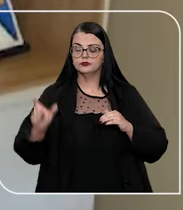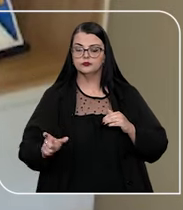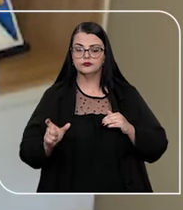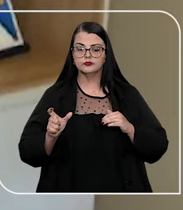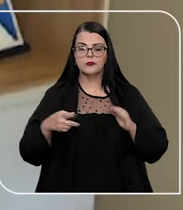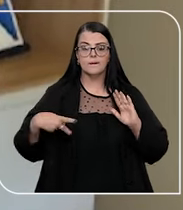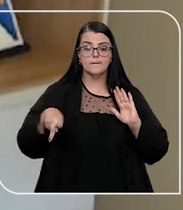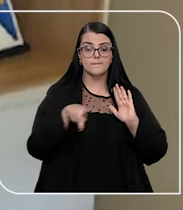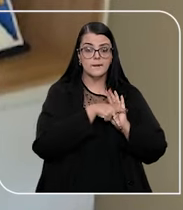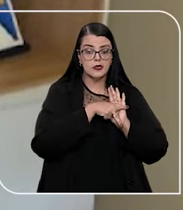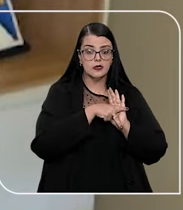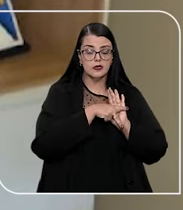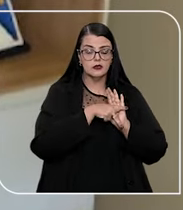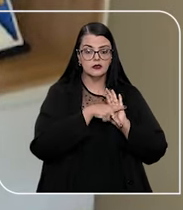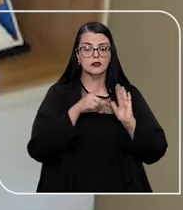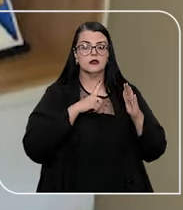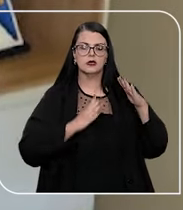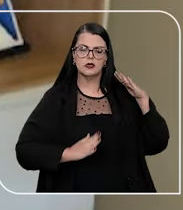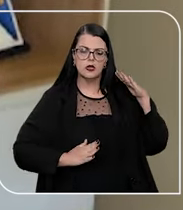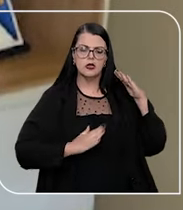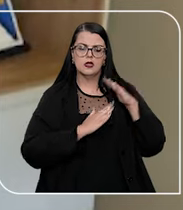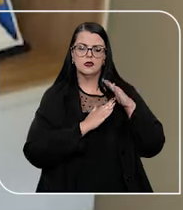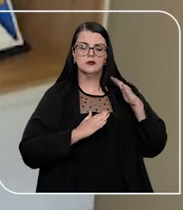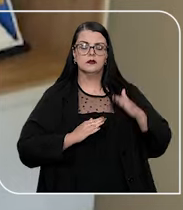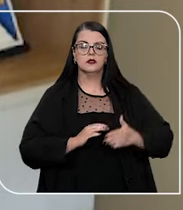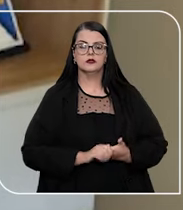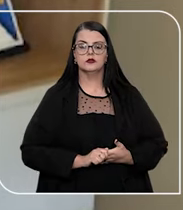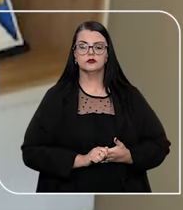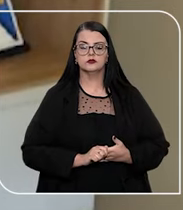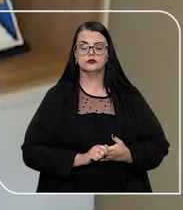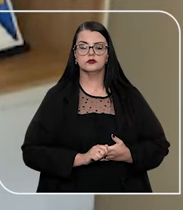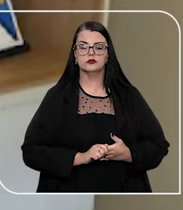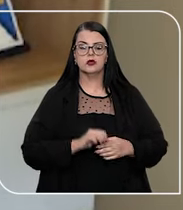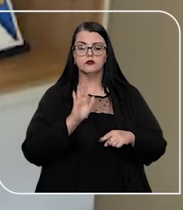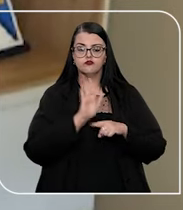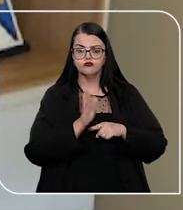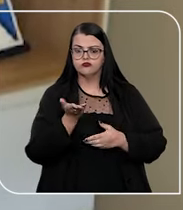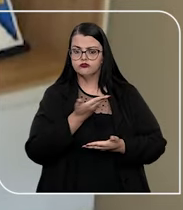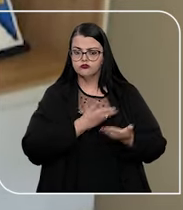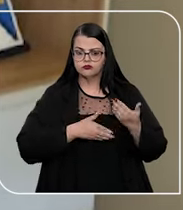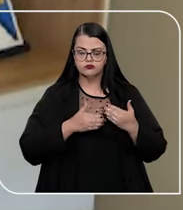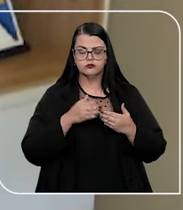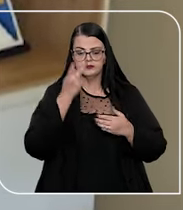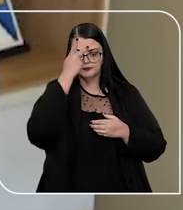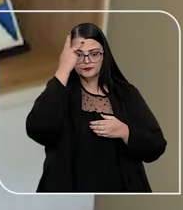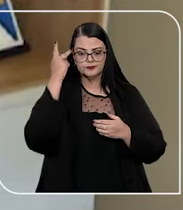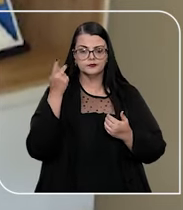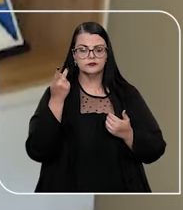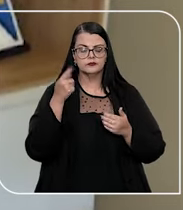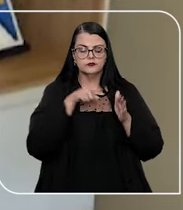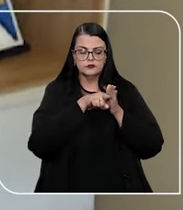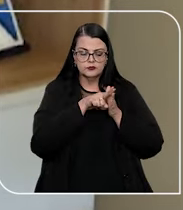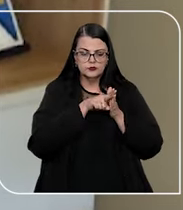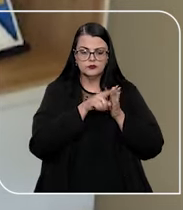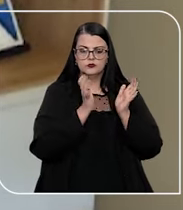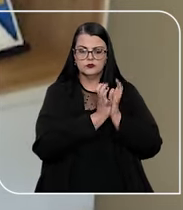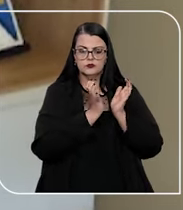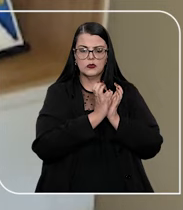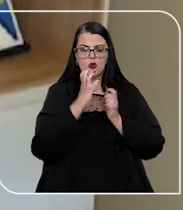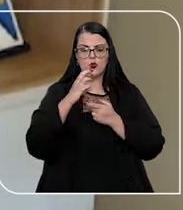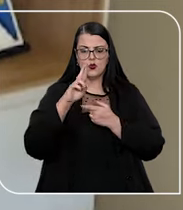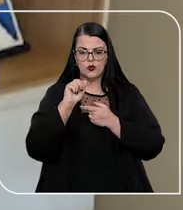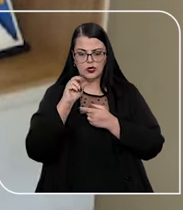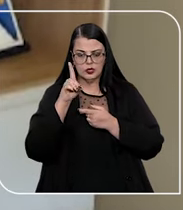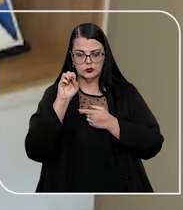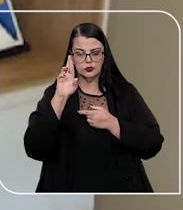civis patrimoniais ficam limitadas a auxílio de um curador esse curador